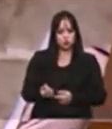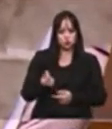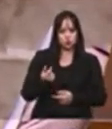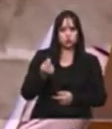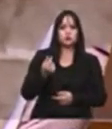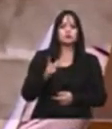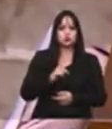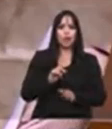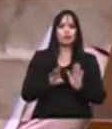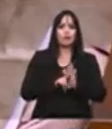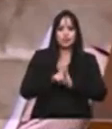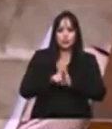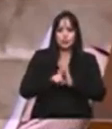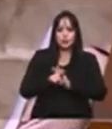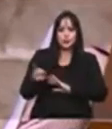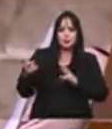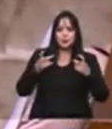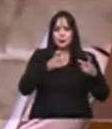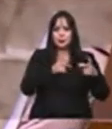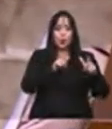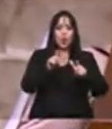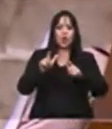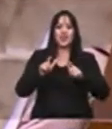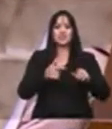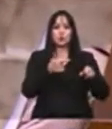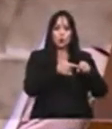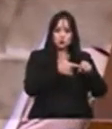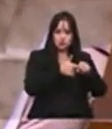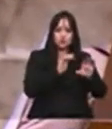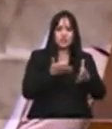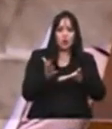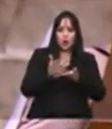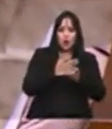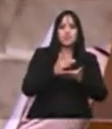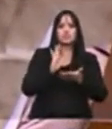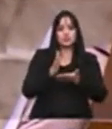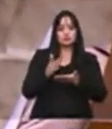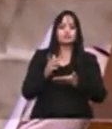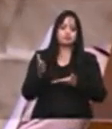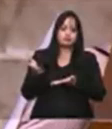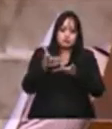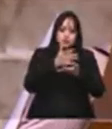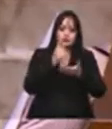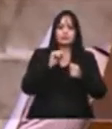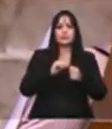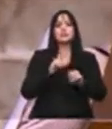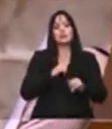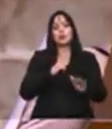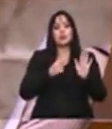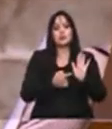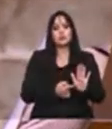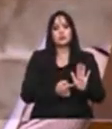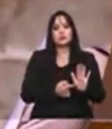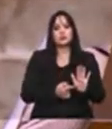investigações identificou os postos de combustível em que a coleta foi efetuada. Então, houve uma